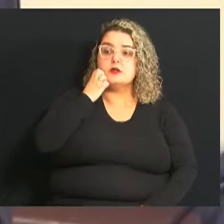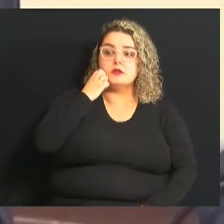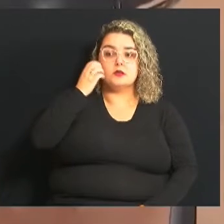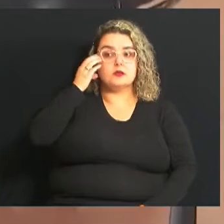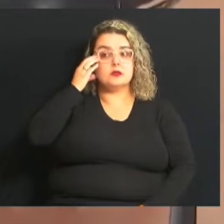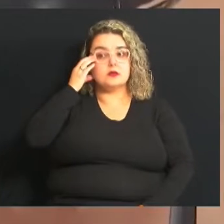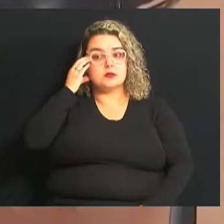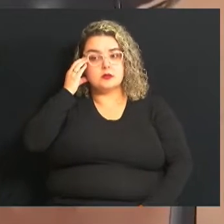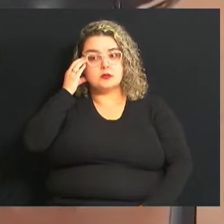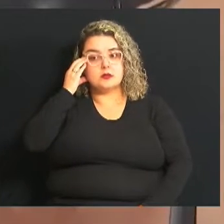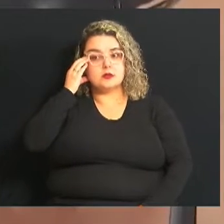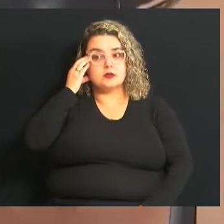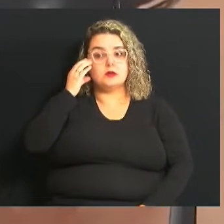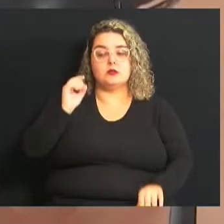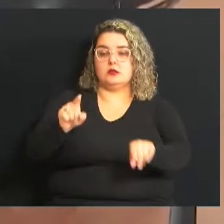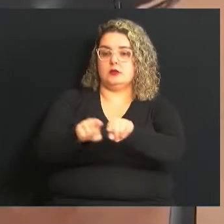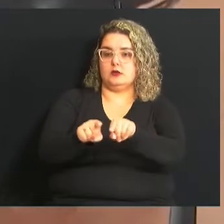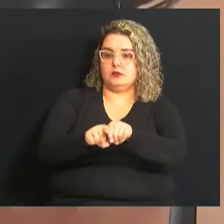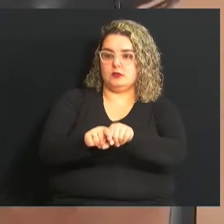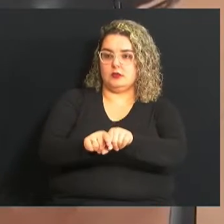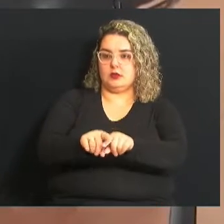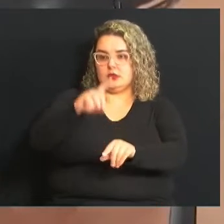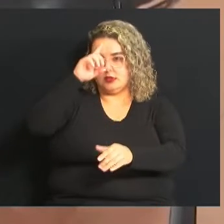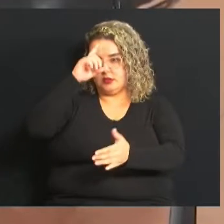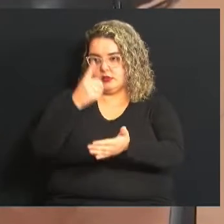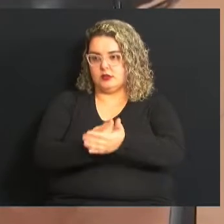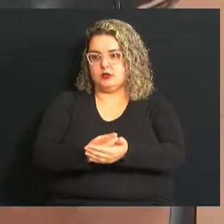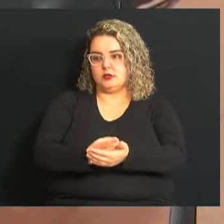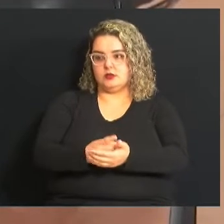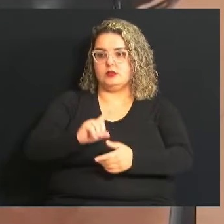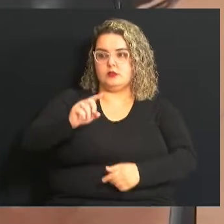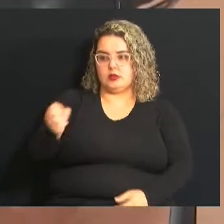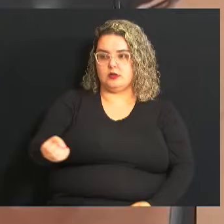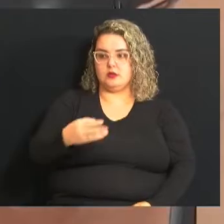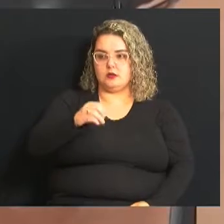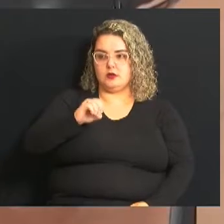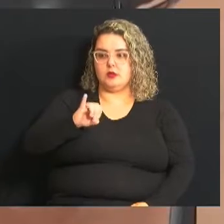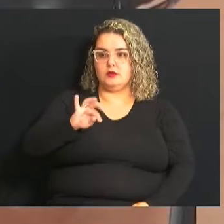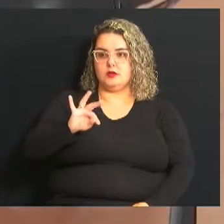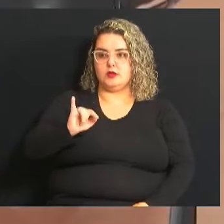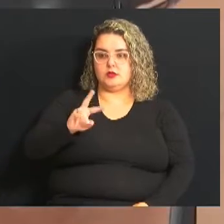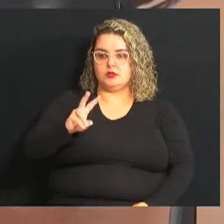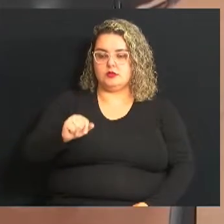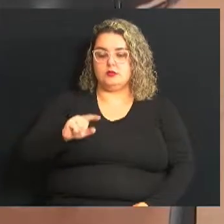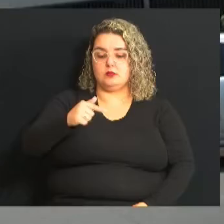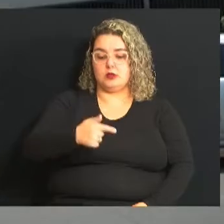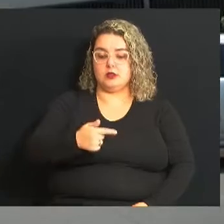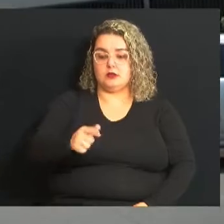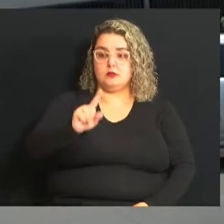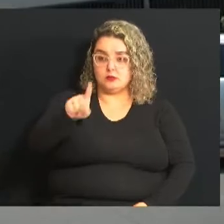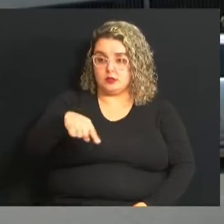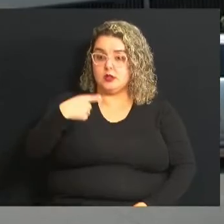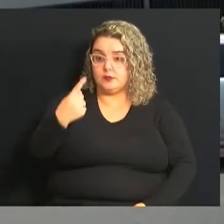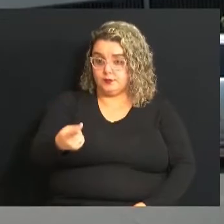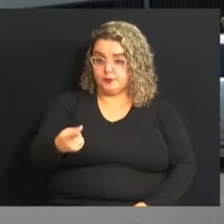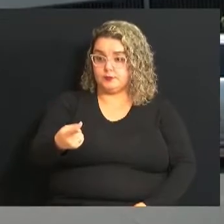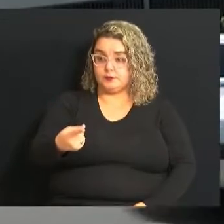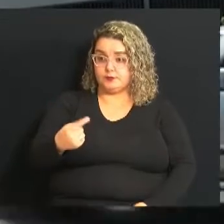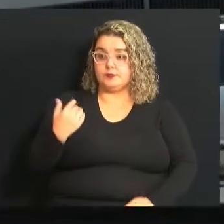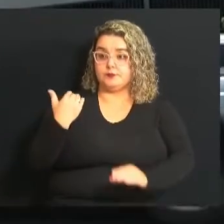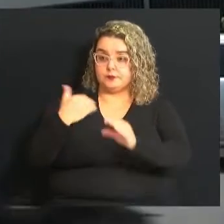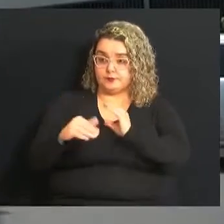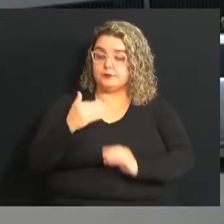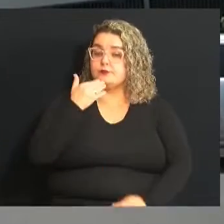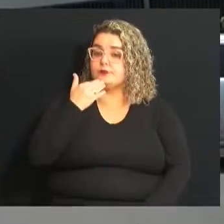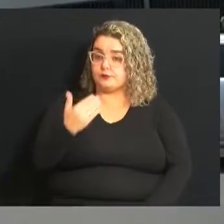Luiz Cirilo, também definiu a data para a nova oitiva, marcada para a semana que vem, e encaminhou a solicitação